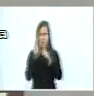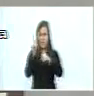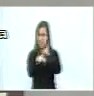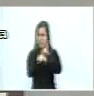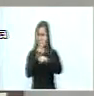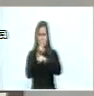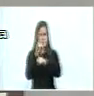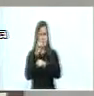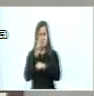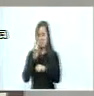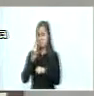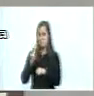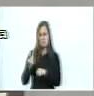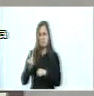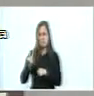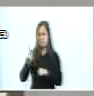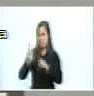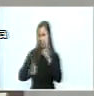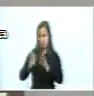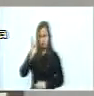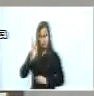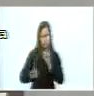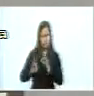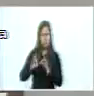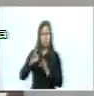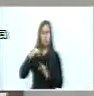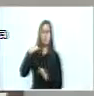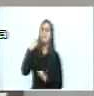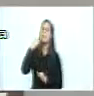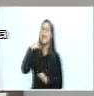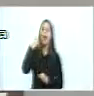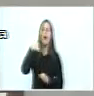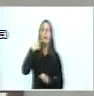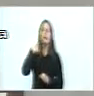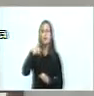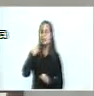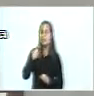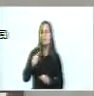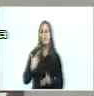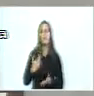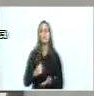vê juiz, você não vê advogado, você não vê